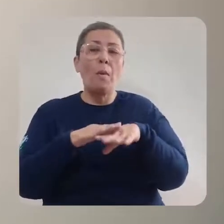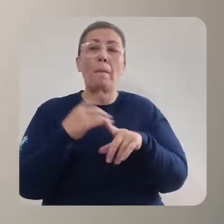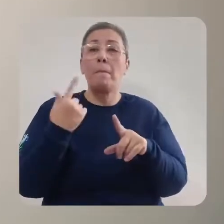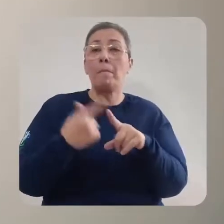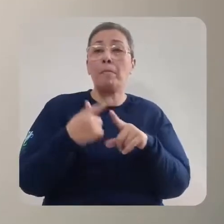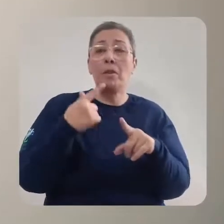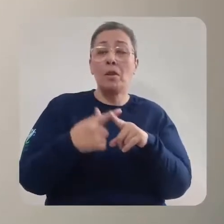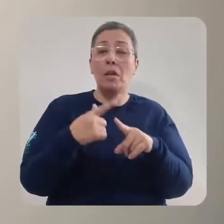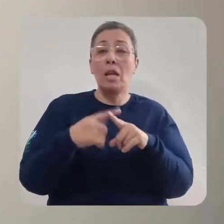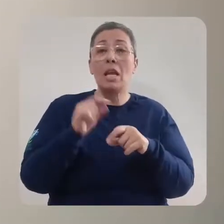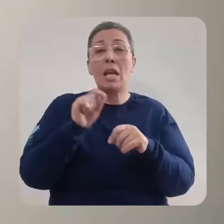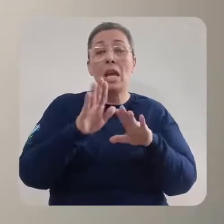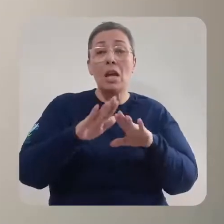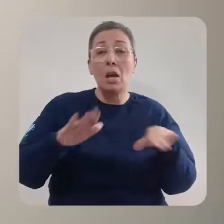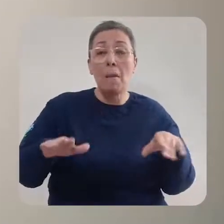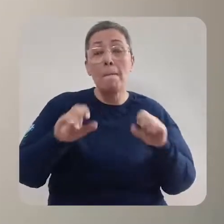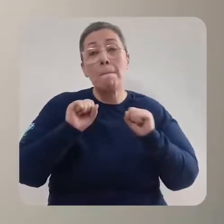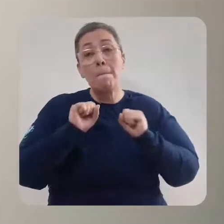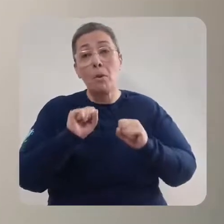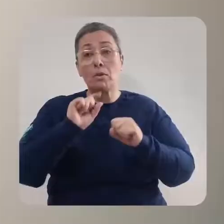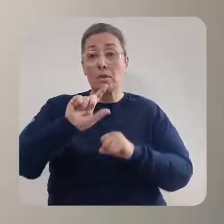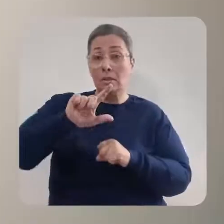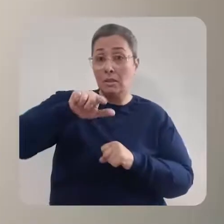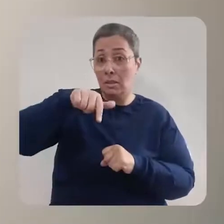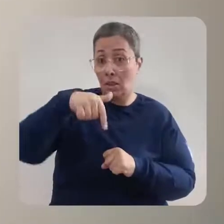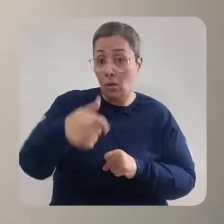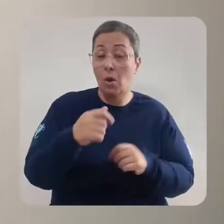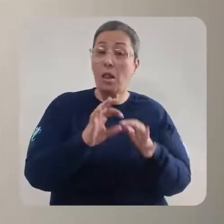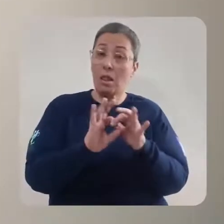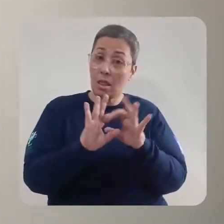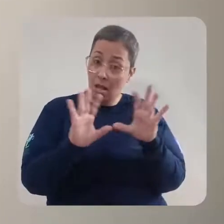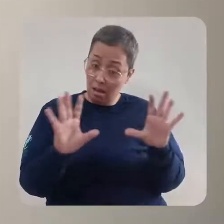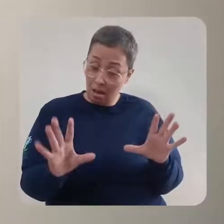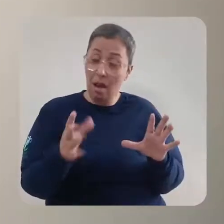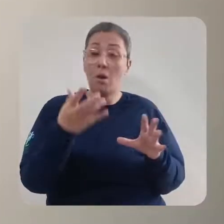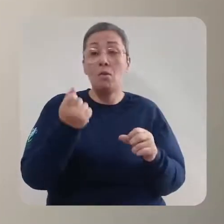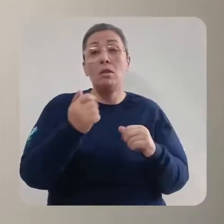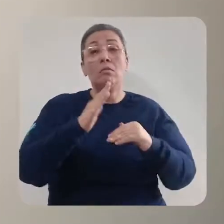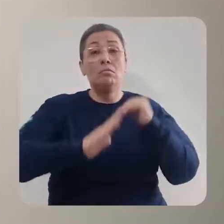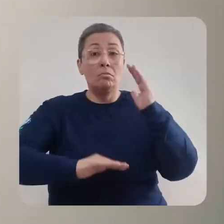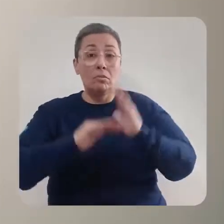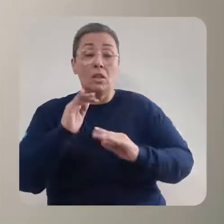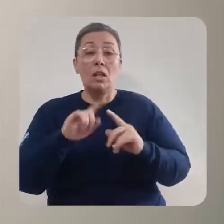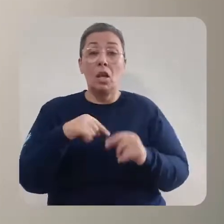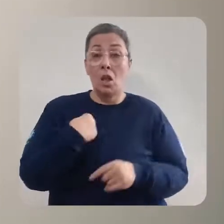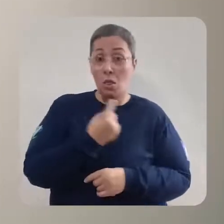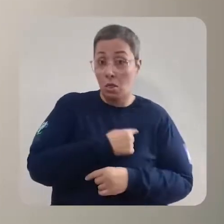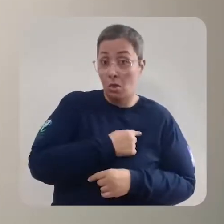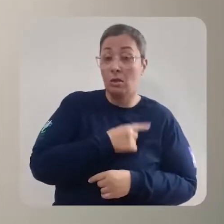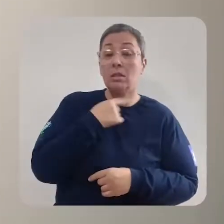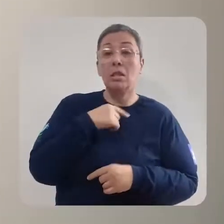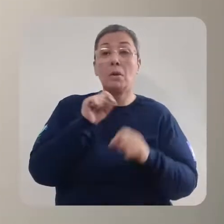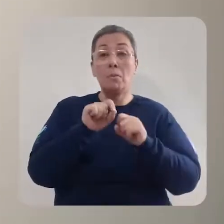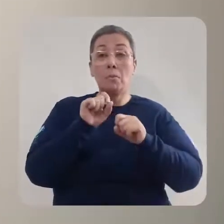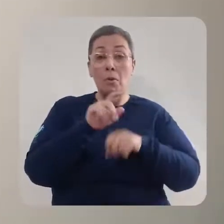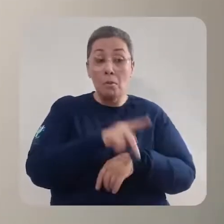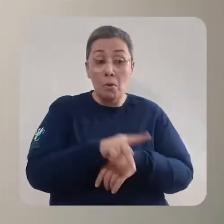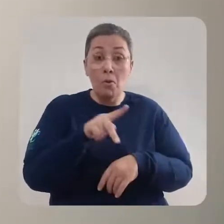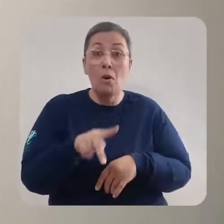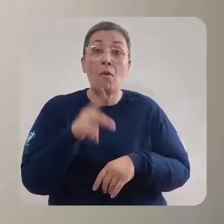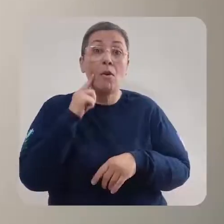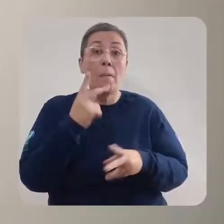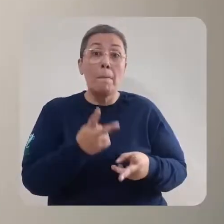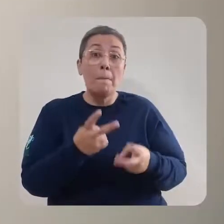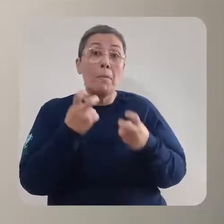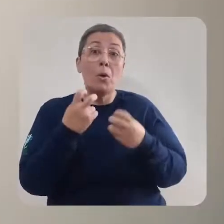conversar. Para quê? Para que essa criança possa depois deixar realizar essa atividade. E nós, enquanto educadores,